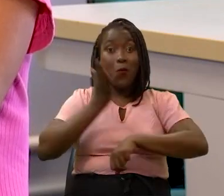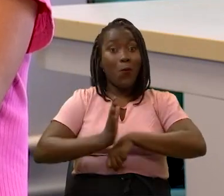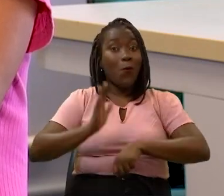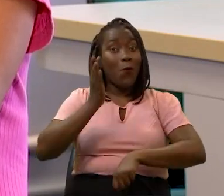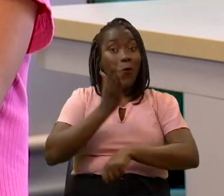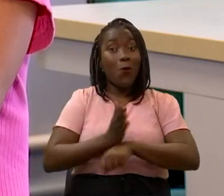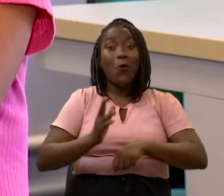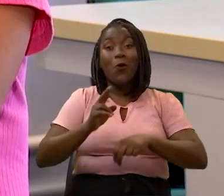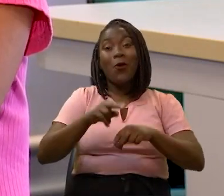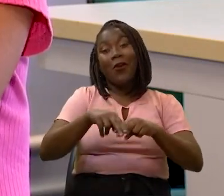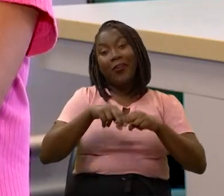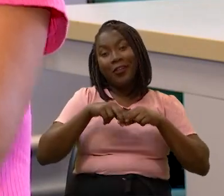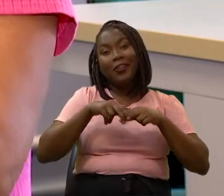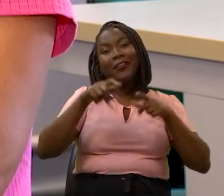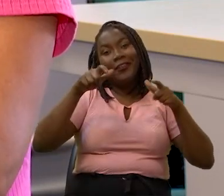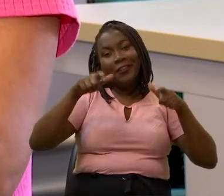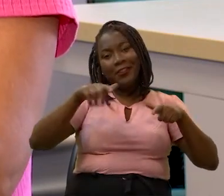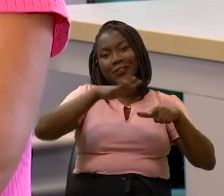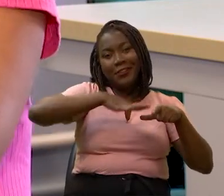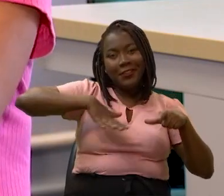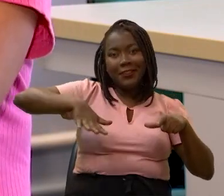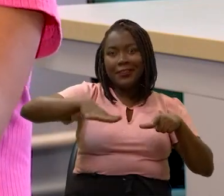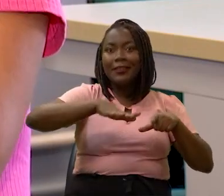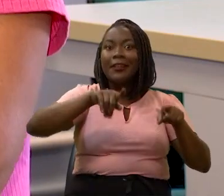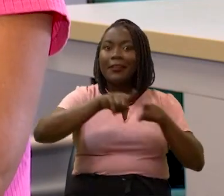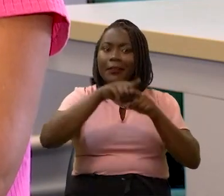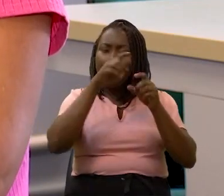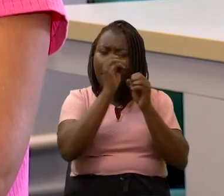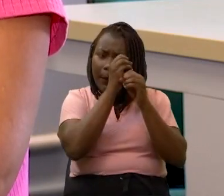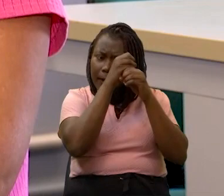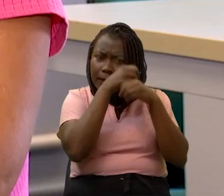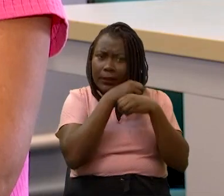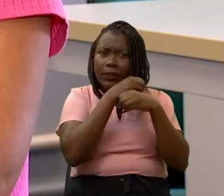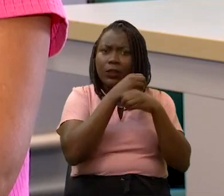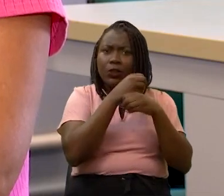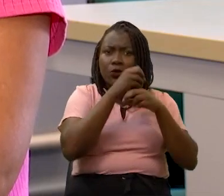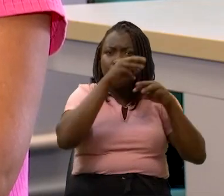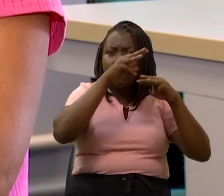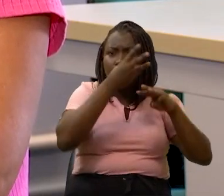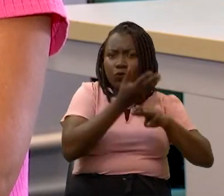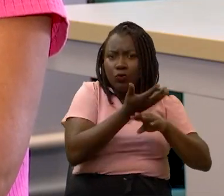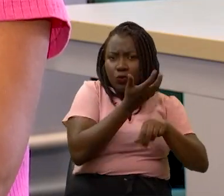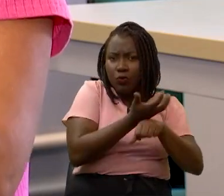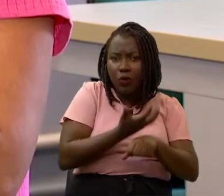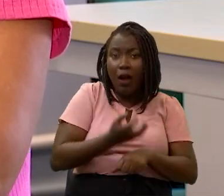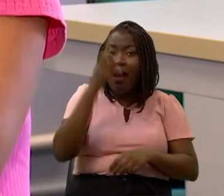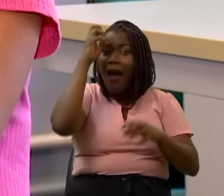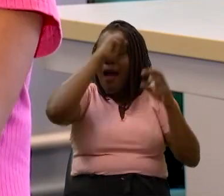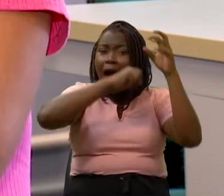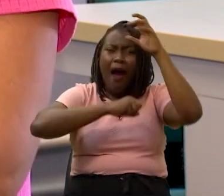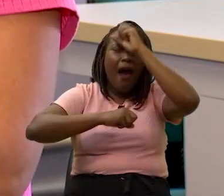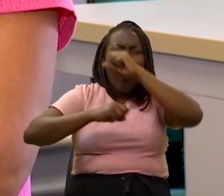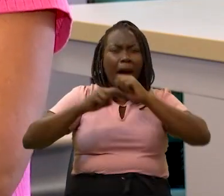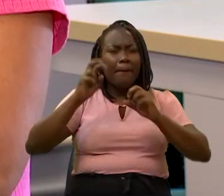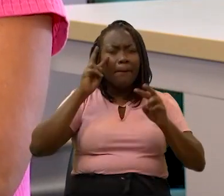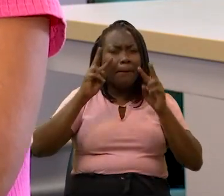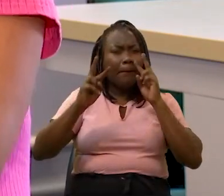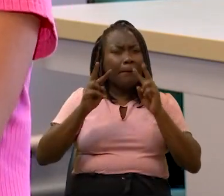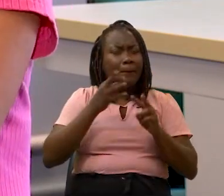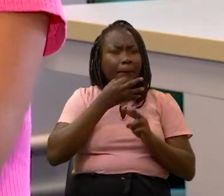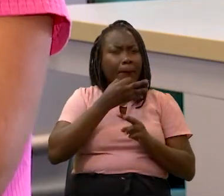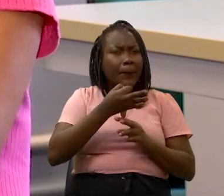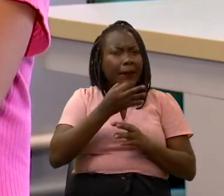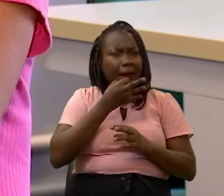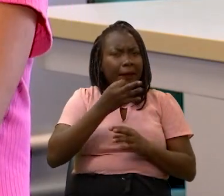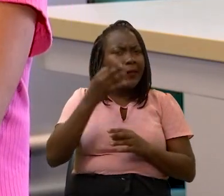privilegiado de formação. É no espaço da escola e pelas lentes dos conteúdos que as pessoas aprendem a ter uma visão crítica